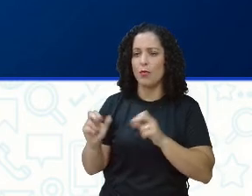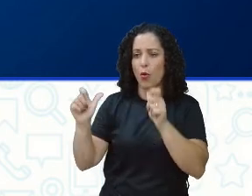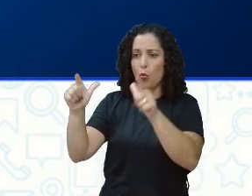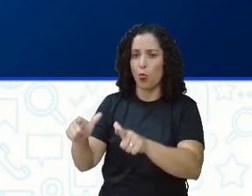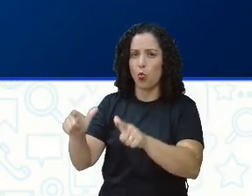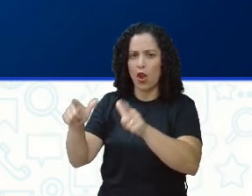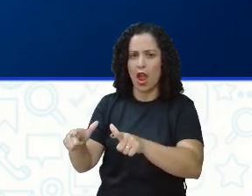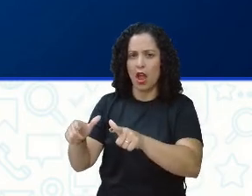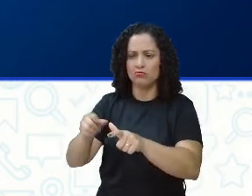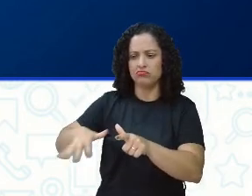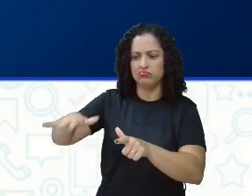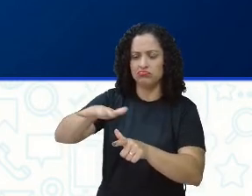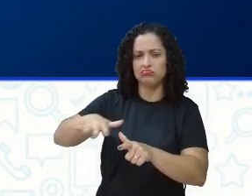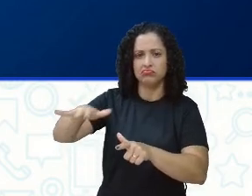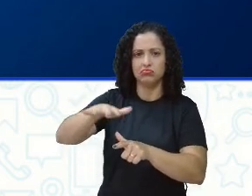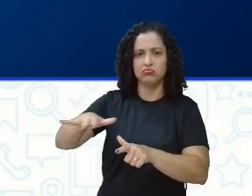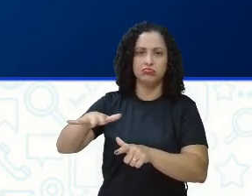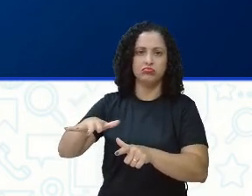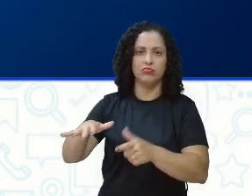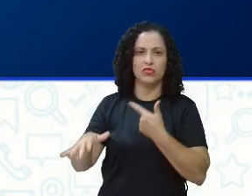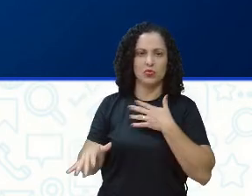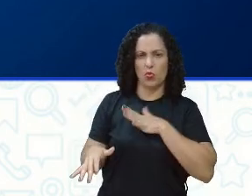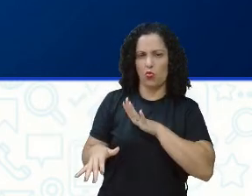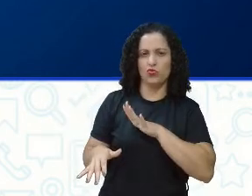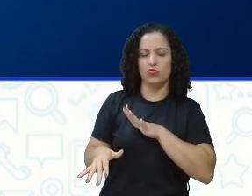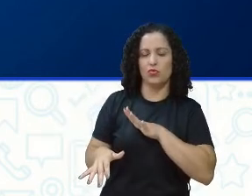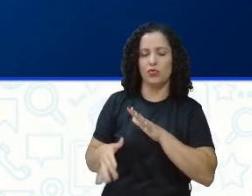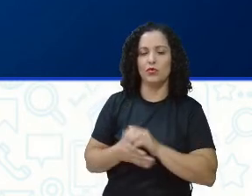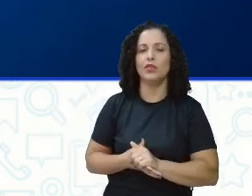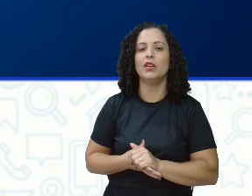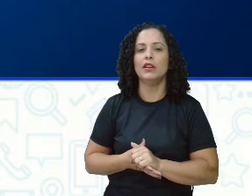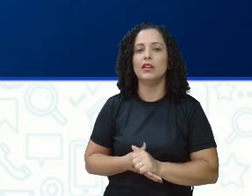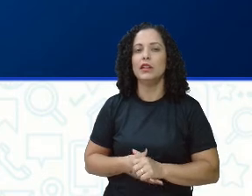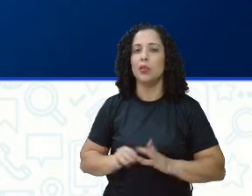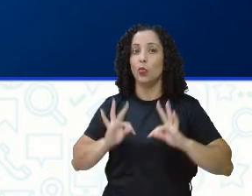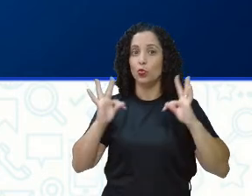local que você foi mal atendido, tá certo? Então, exercite tudo que eu falei aqui